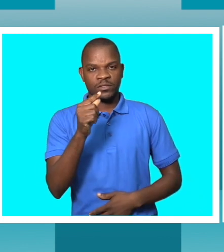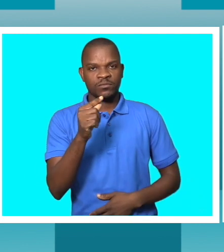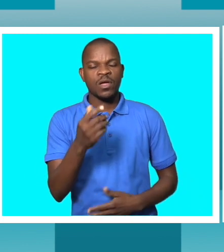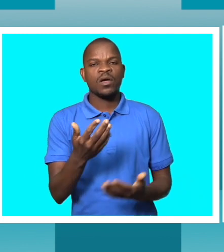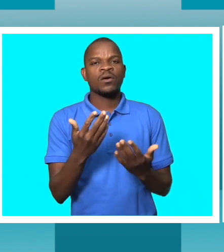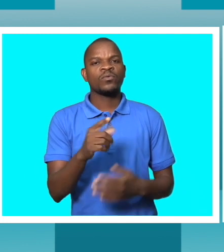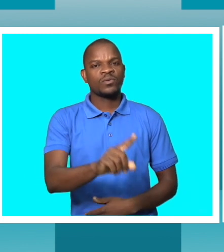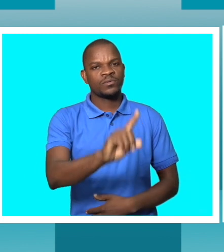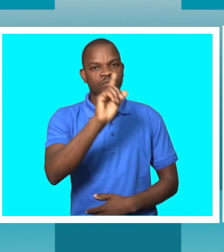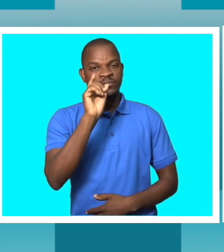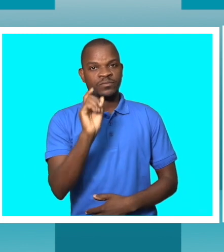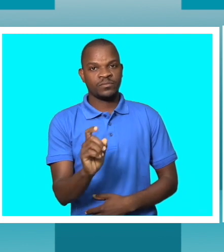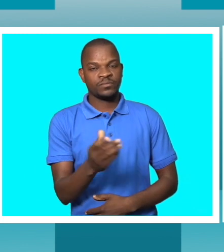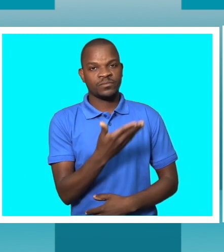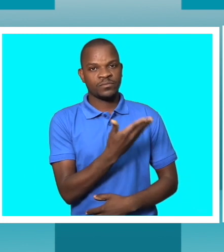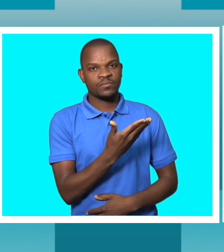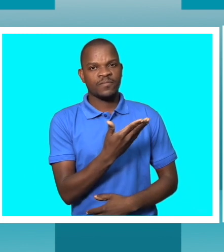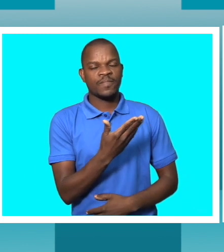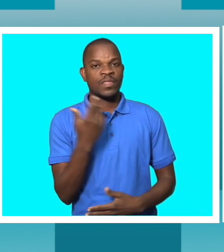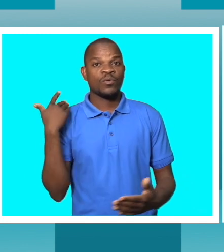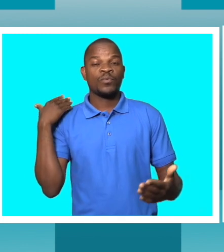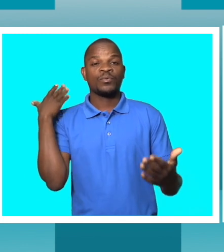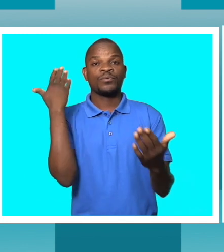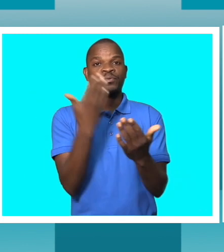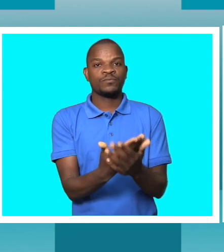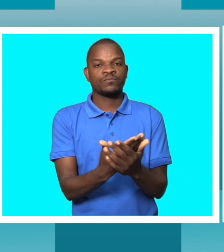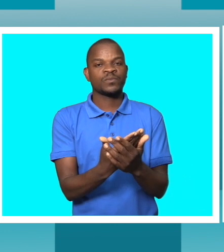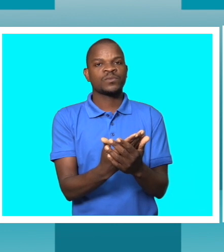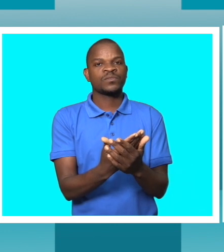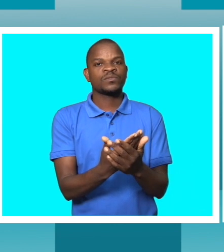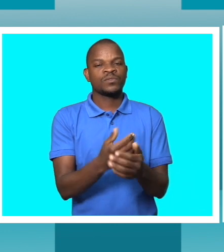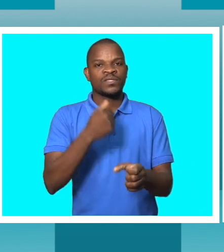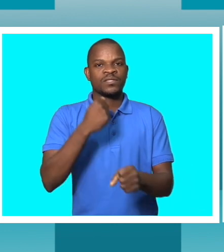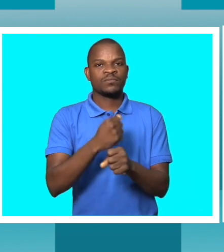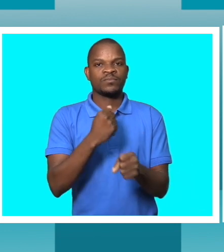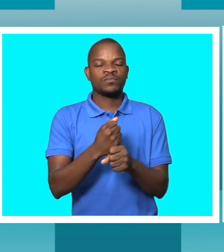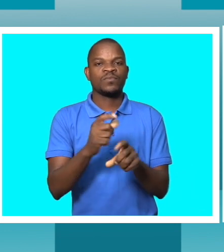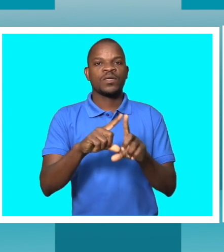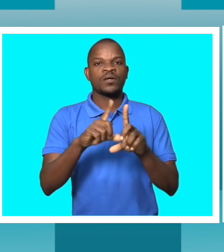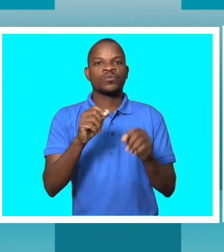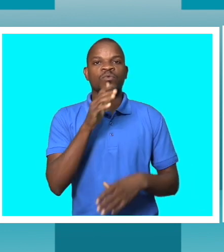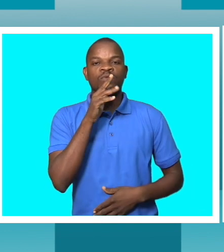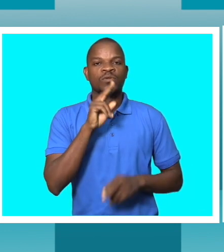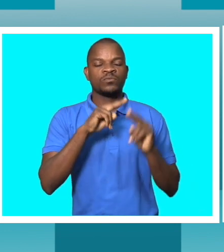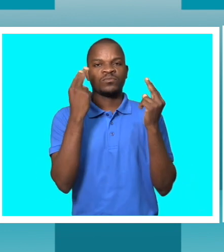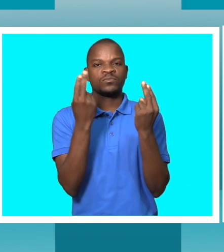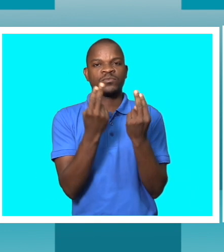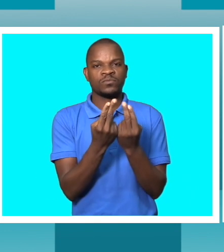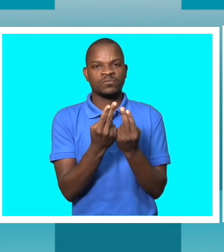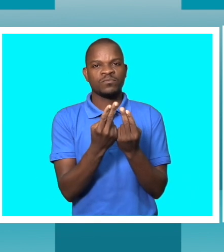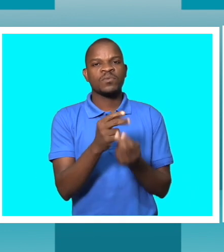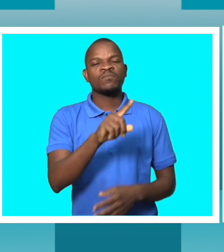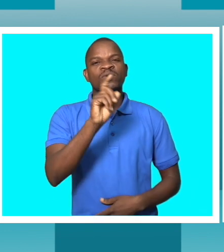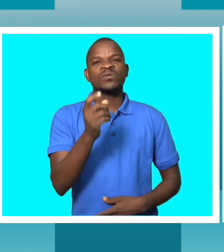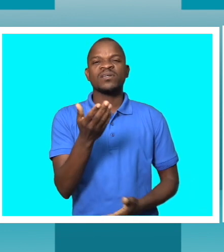parcela do país. Senhor presidente, durante este período está como idil de Chibuto. Que